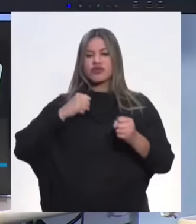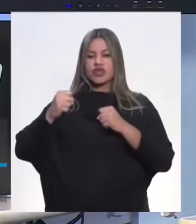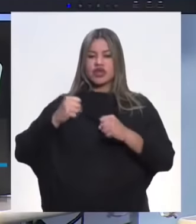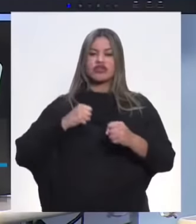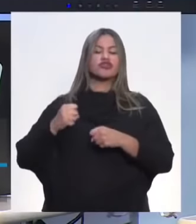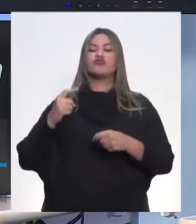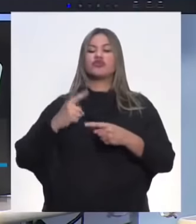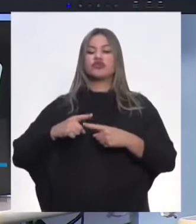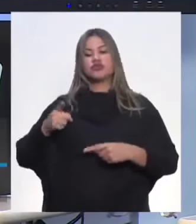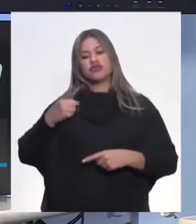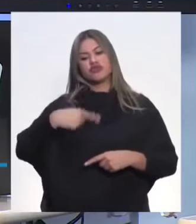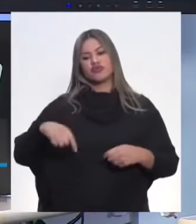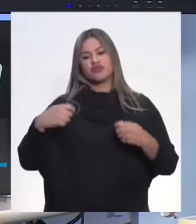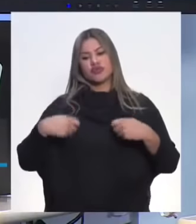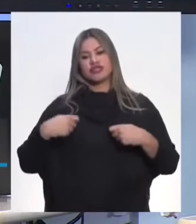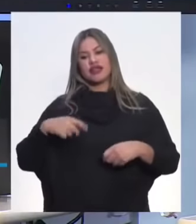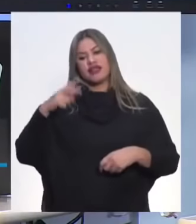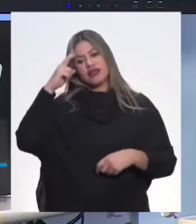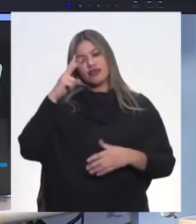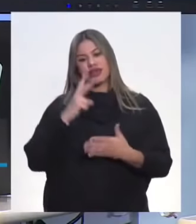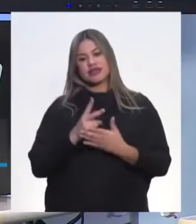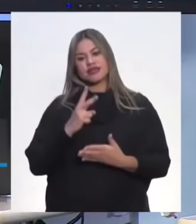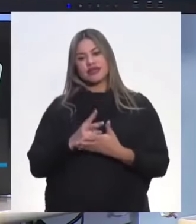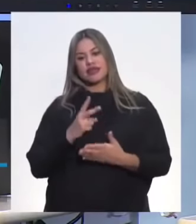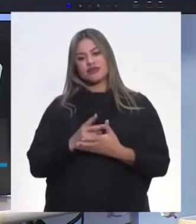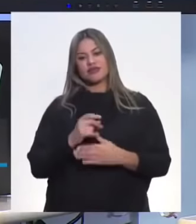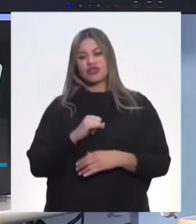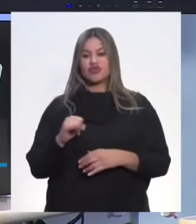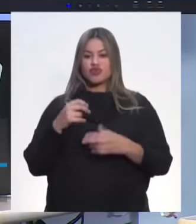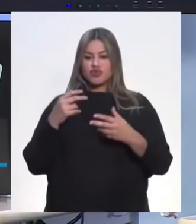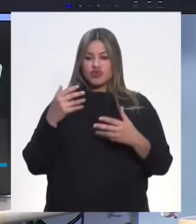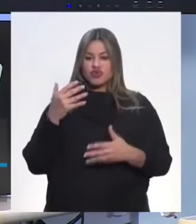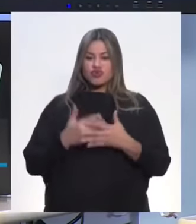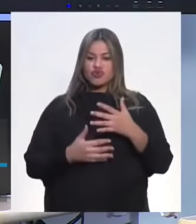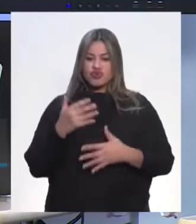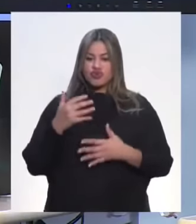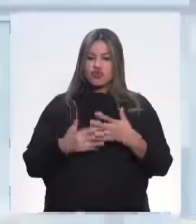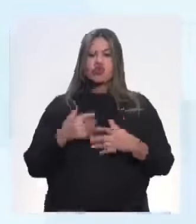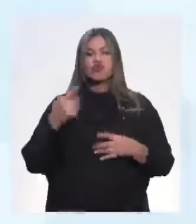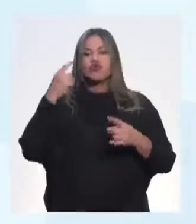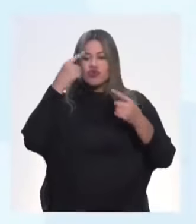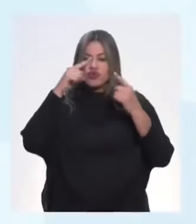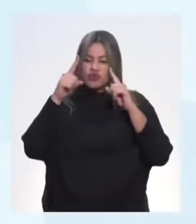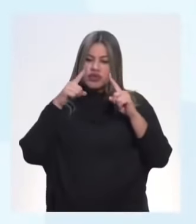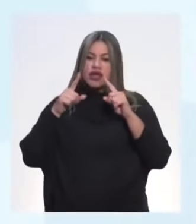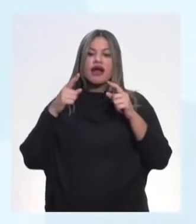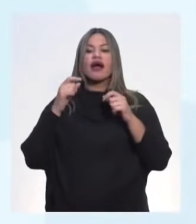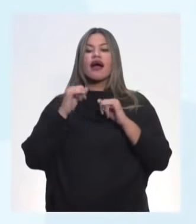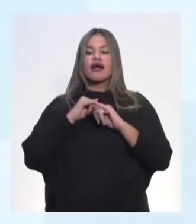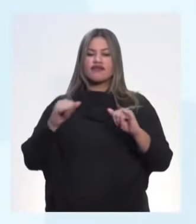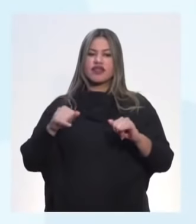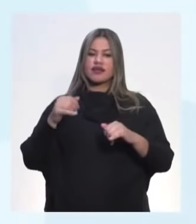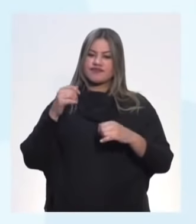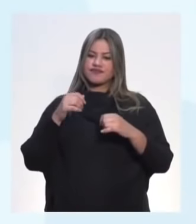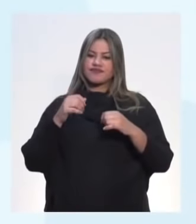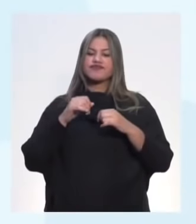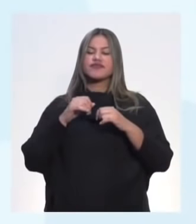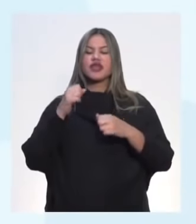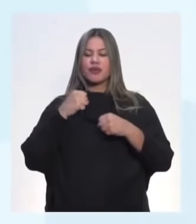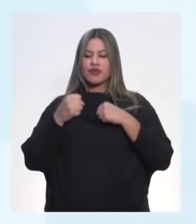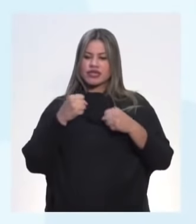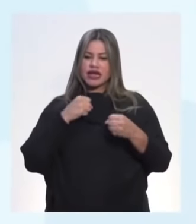aí para quem ainda tem dúvidas, ok? Então, é uma reportagem. Pode colocar o slide aí na tela. Ah, obrigada. Aí, a